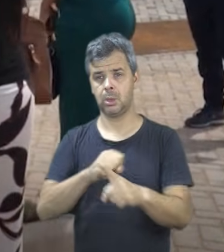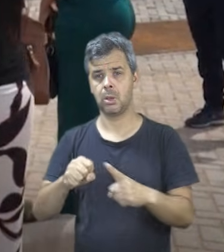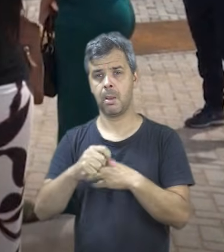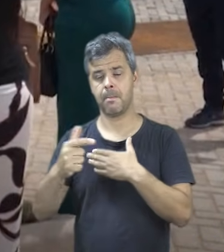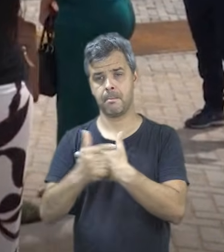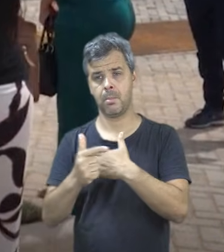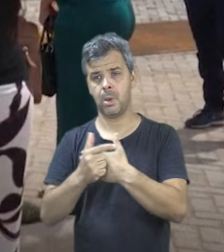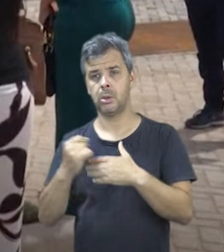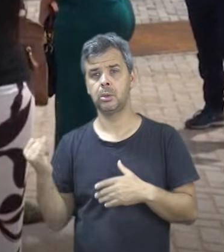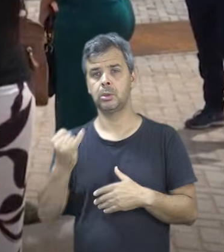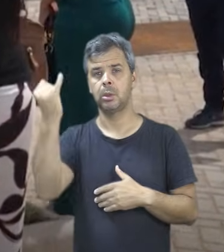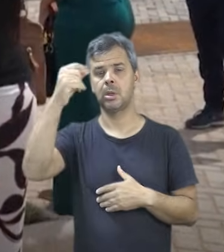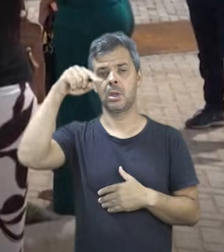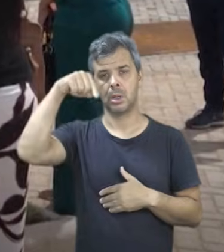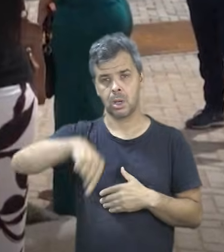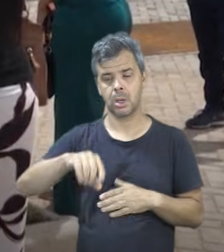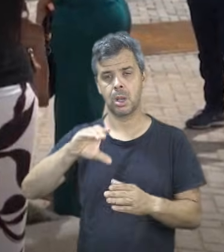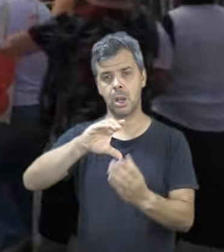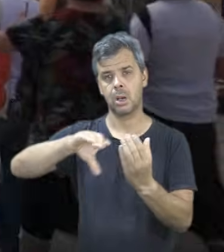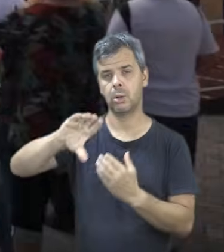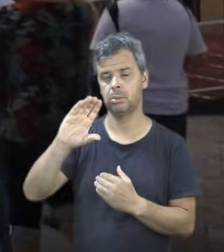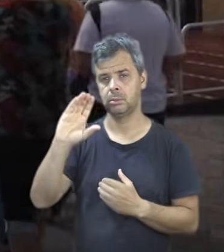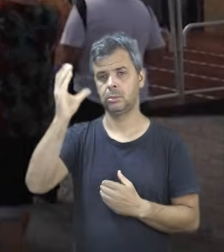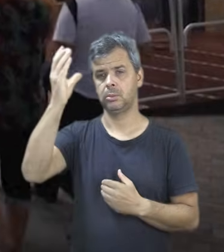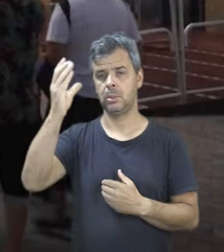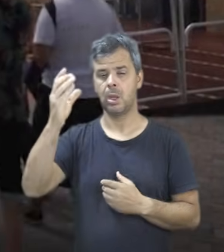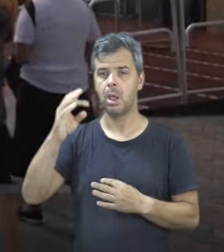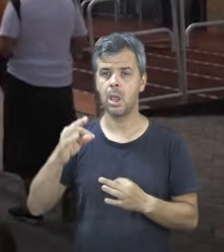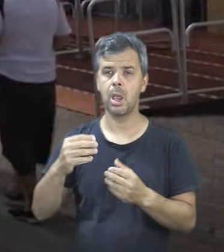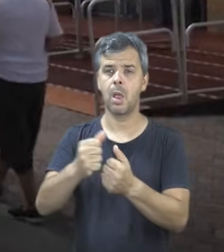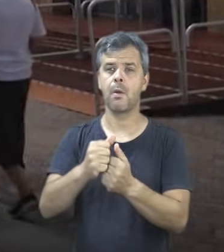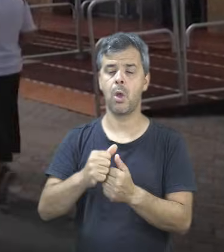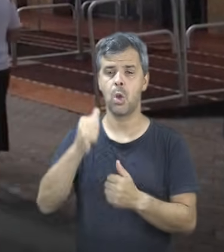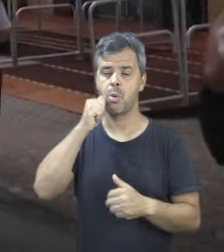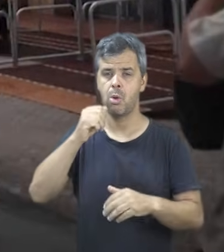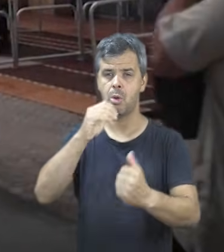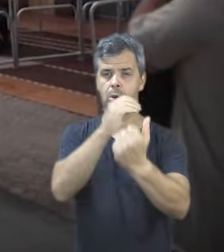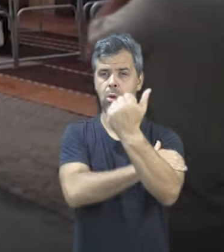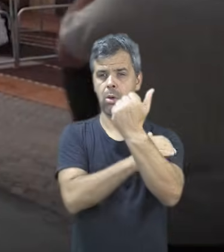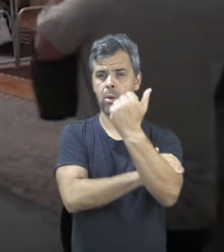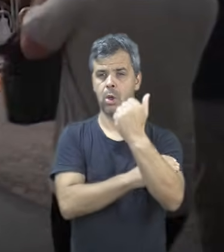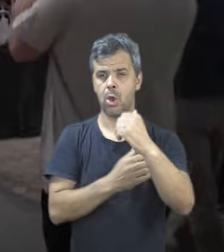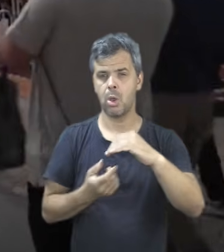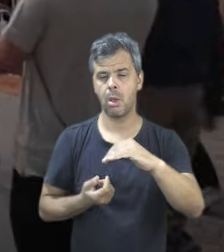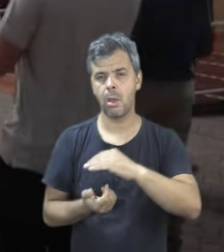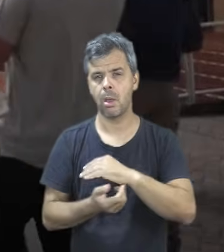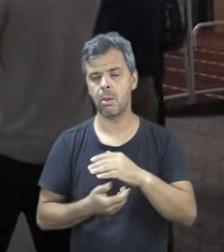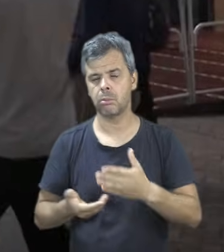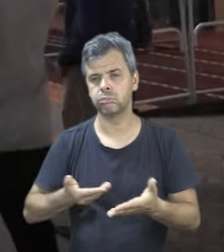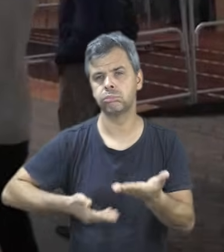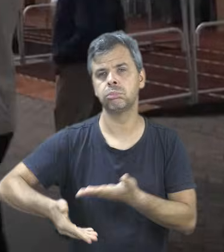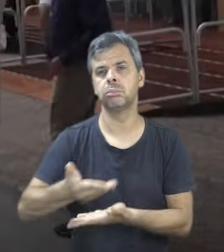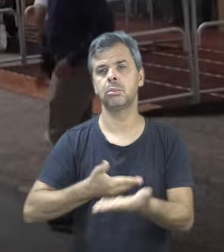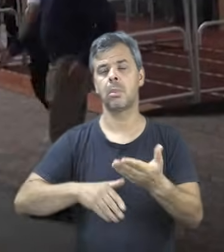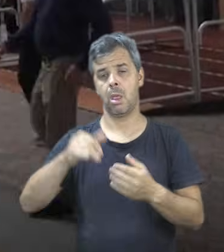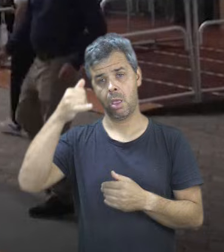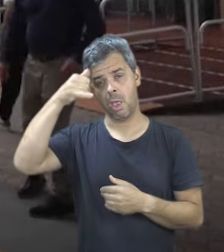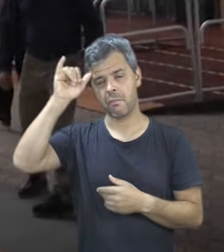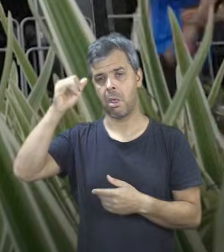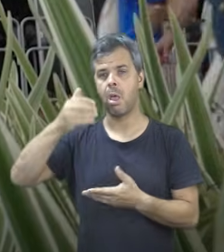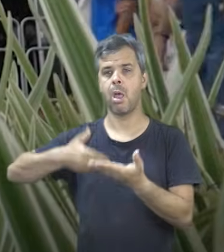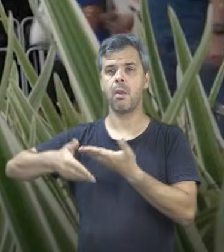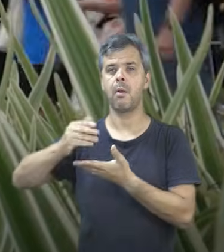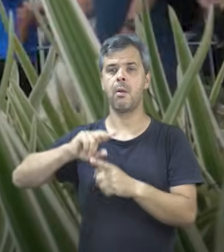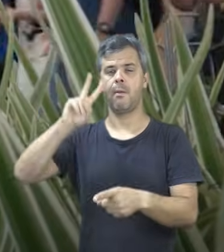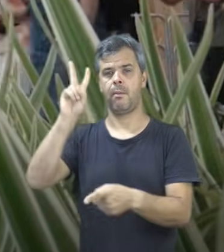papel fundamental nesta edição da COP30. Movimentos feministas e organizações de base se articulam para evitar